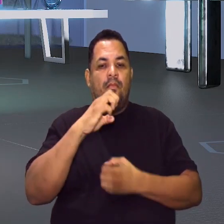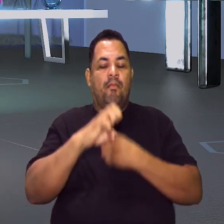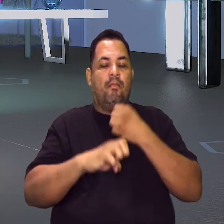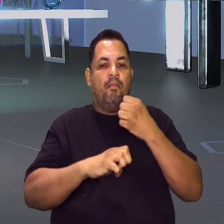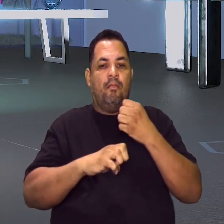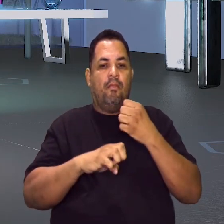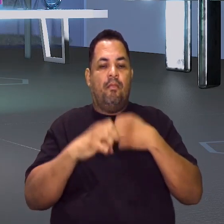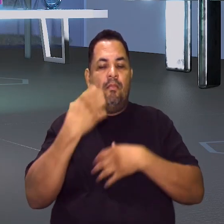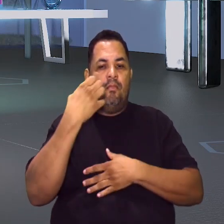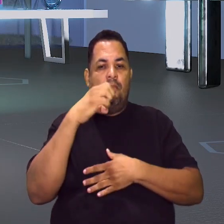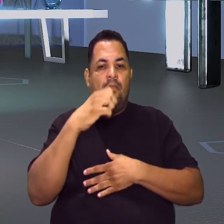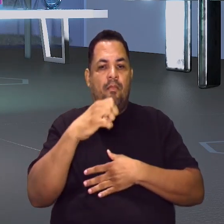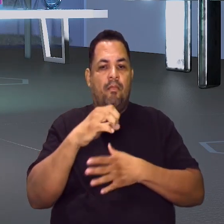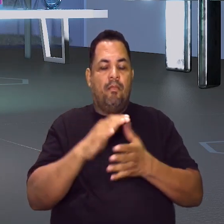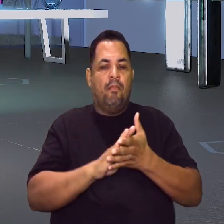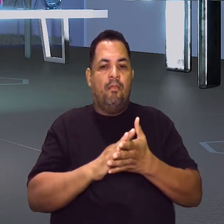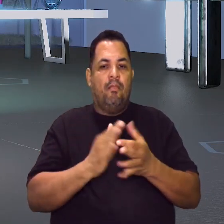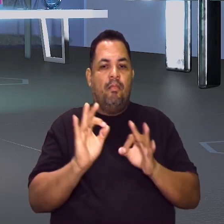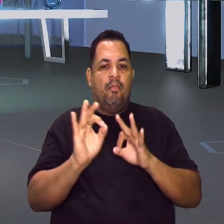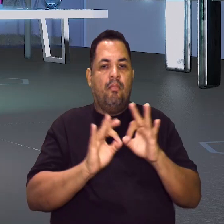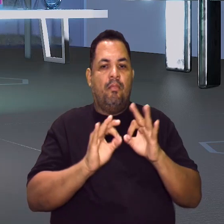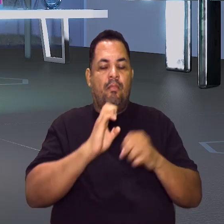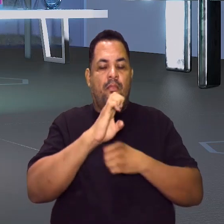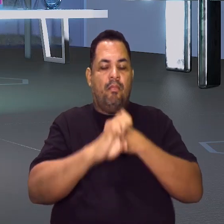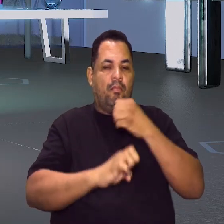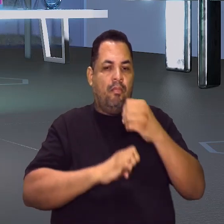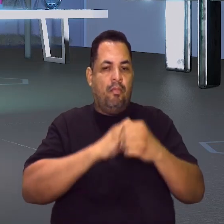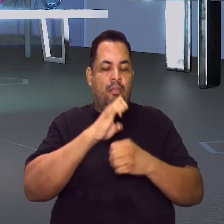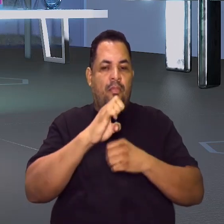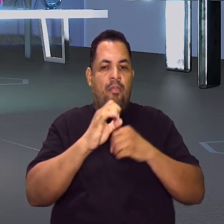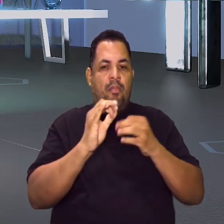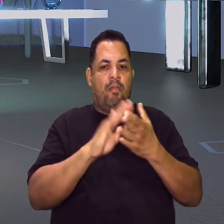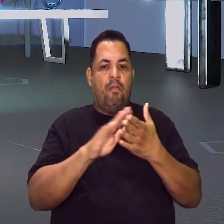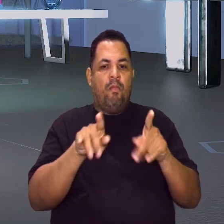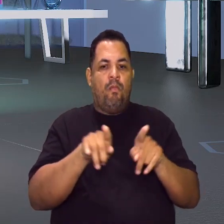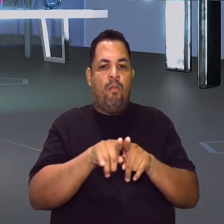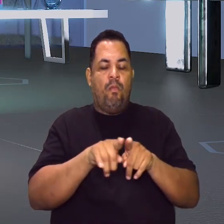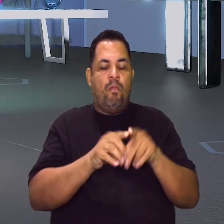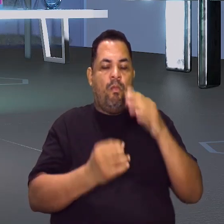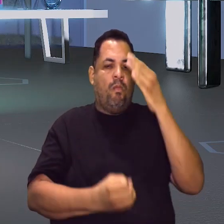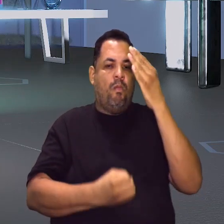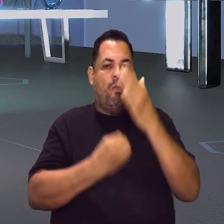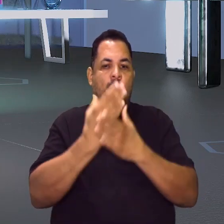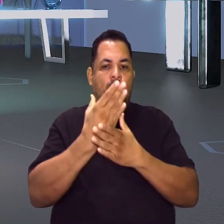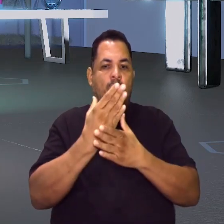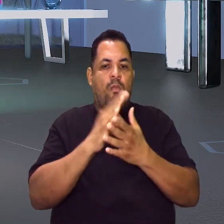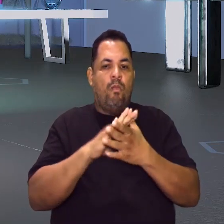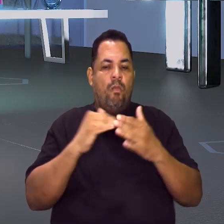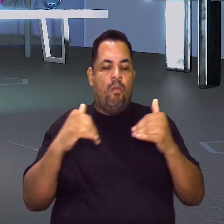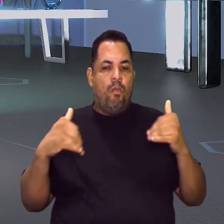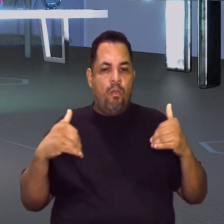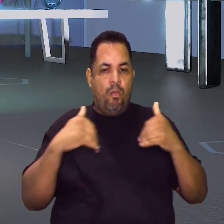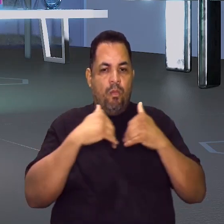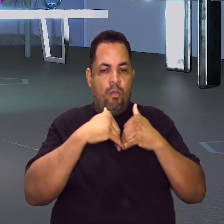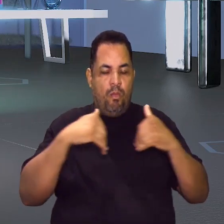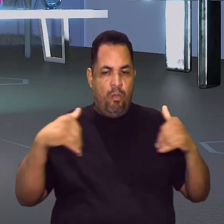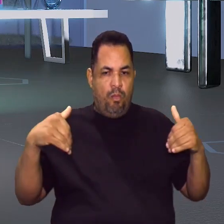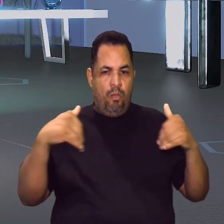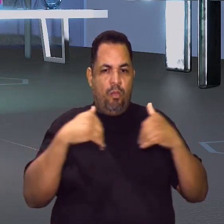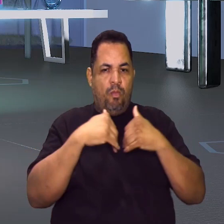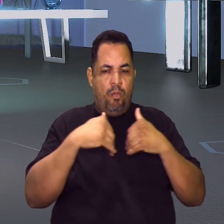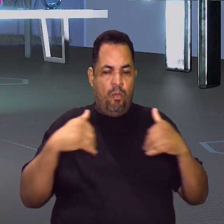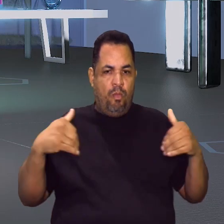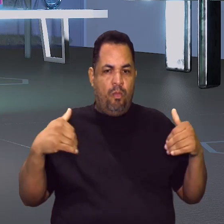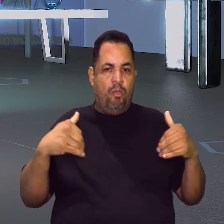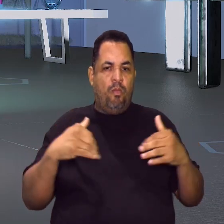Então, esse par de elétrons, diante dos outros elétrons, dos ligantes, ele gera uma repulsão. Ele é